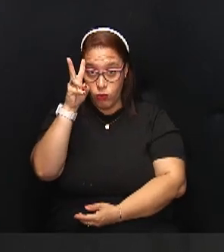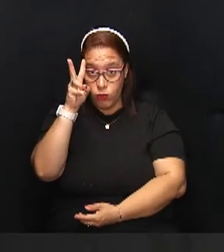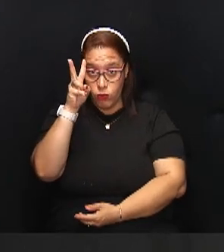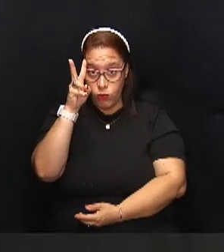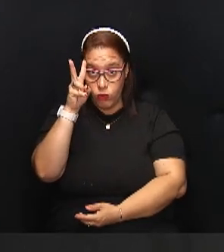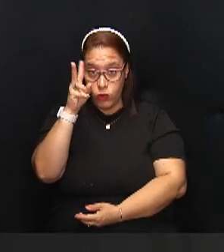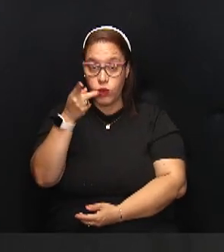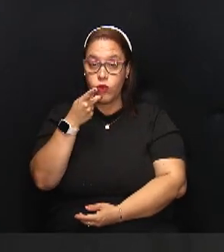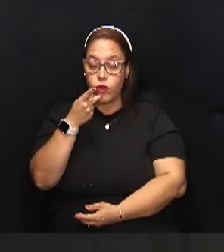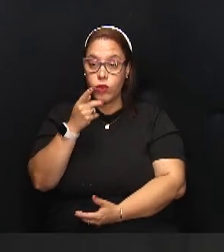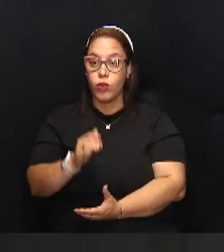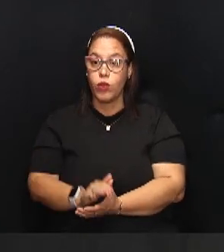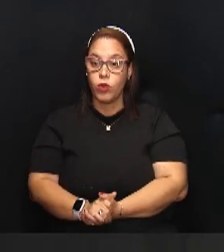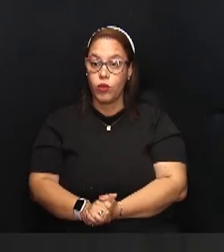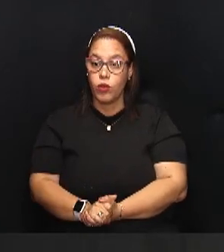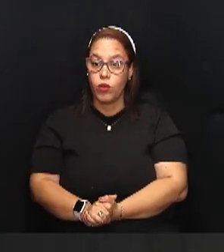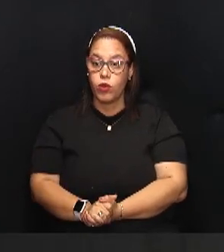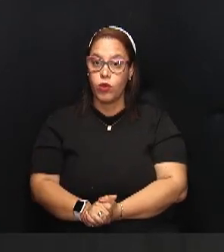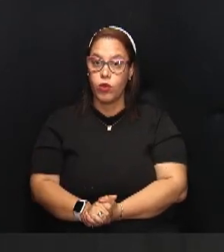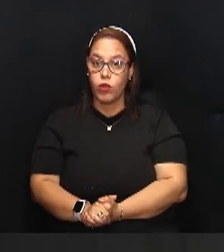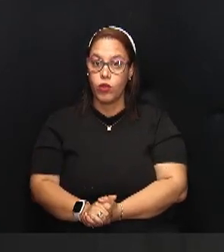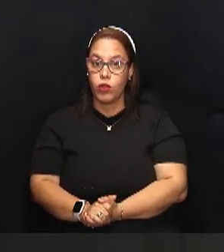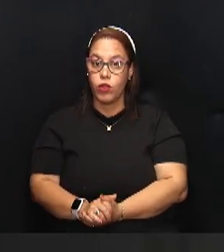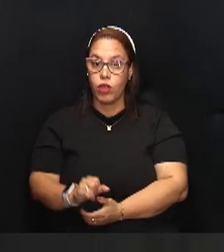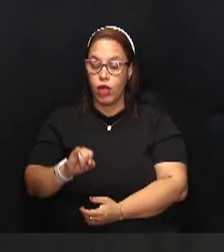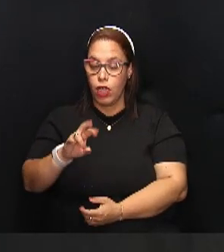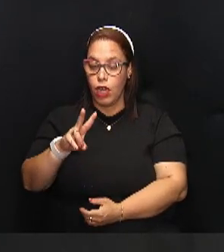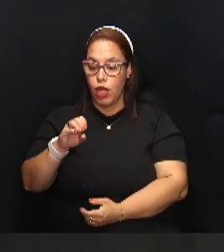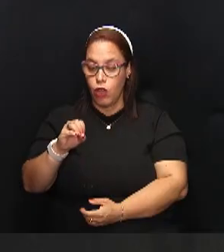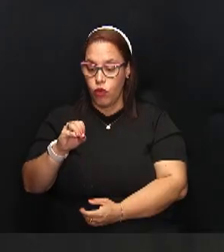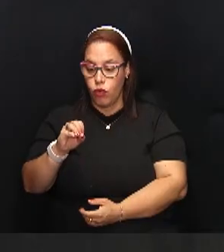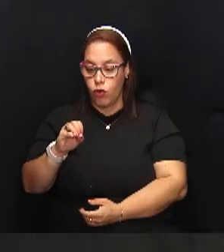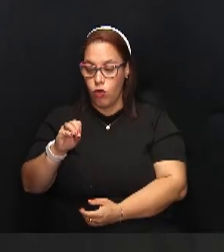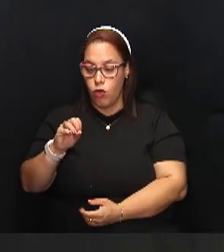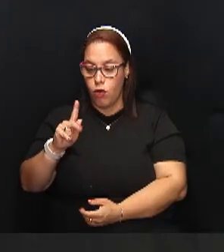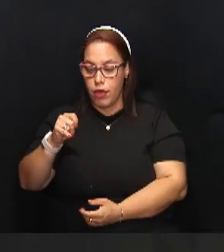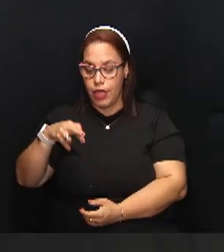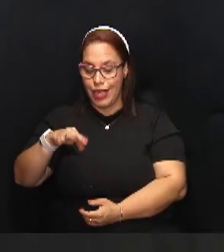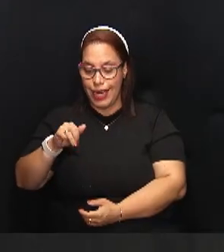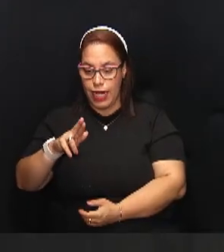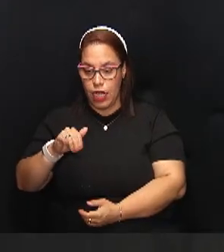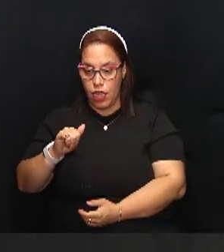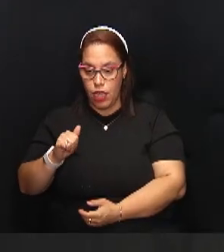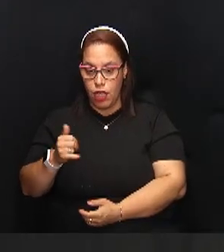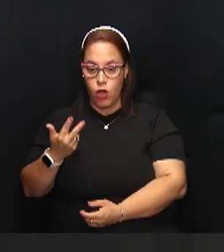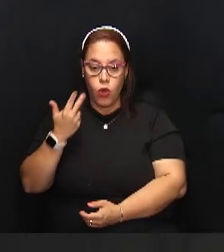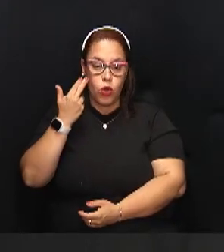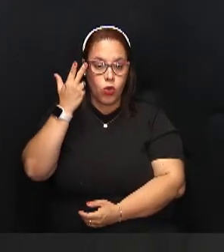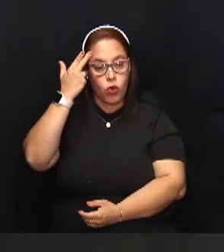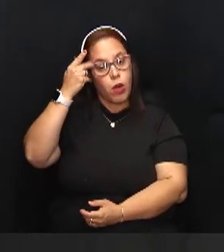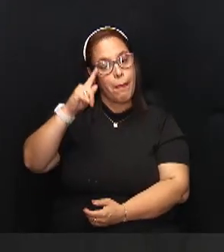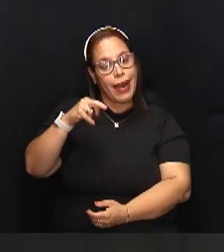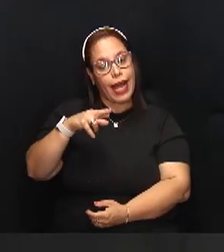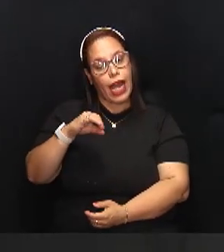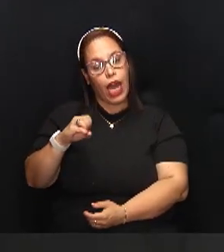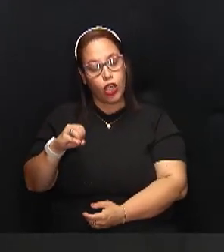do que eu estou falando. O Ivo Pitangui foi um dos maiores cirurgiões plásticos do mundo, e ele era brasileiro. Só que ele não fazia